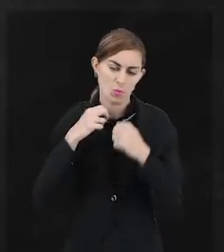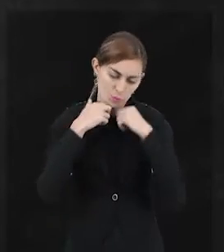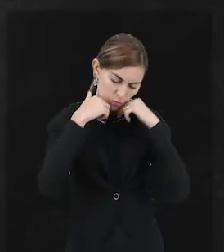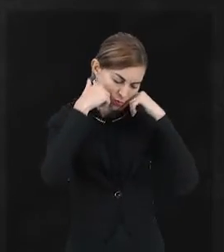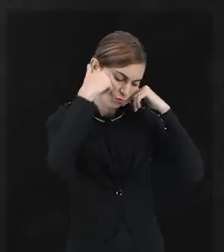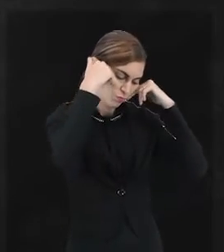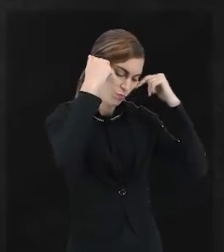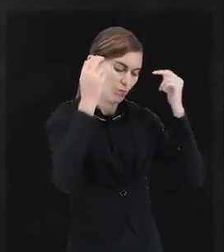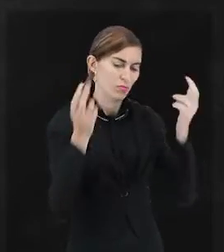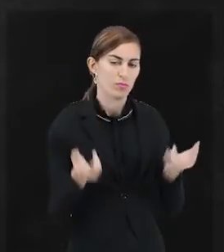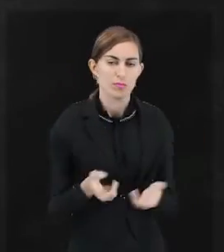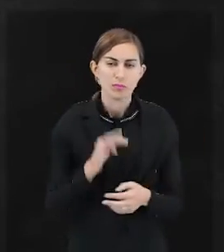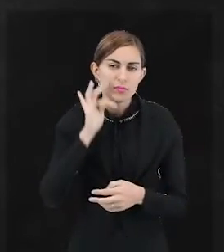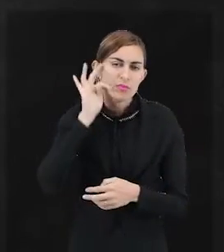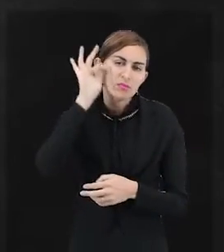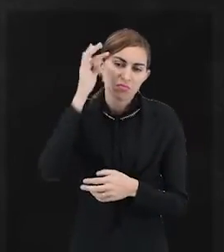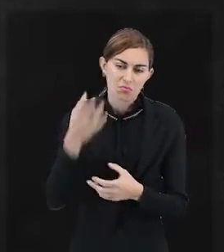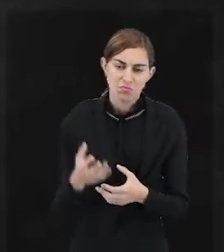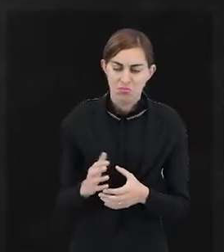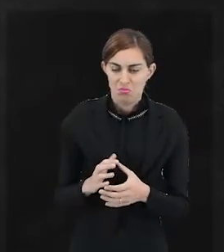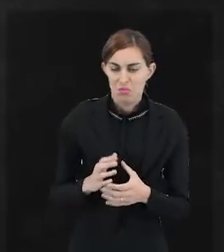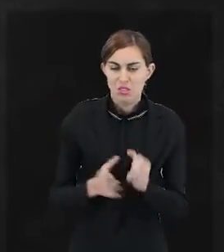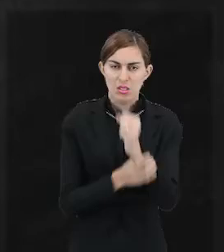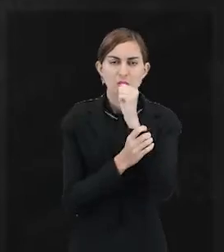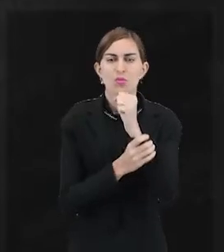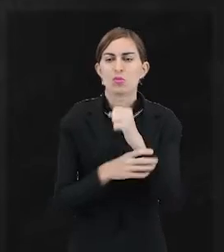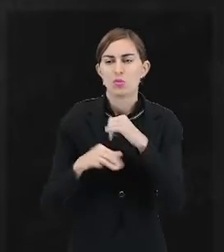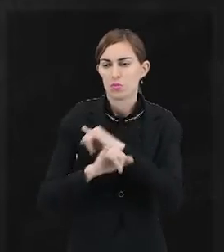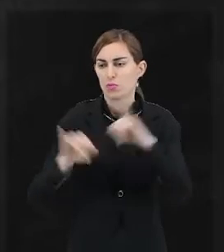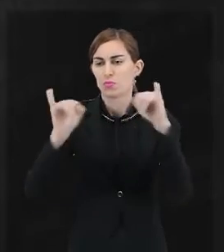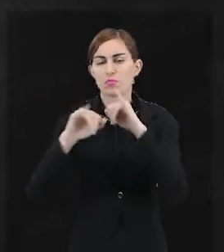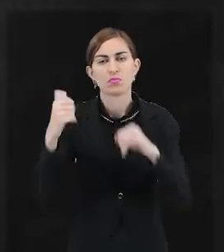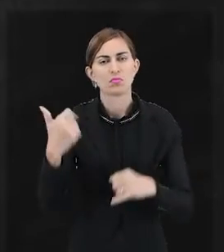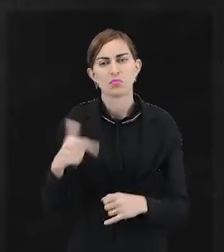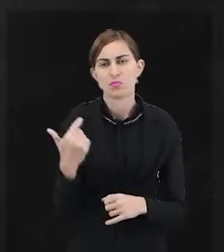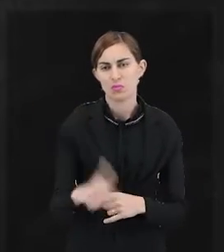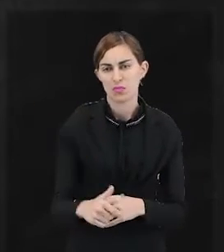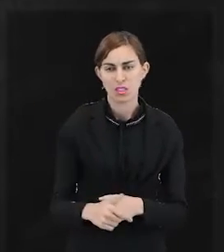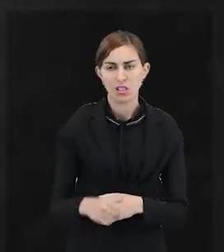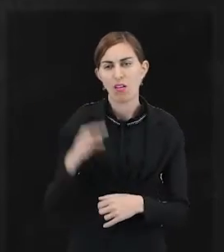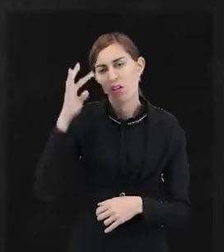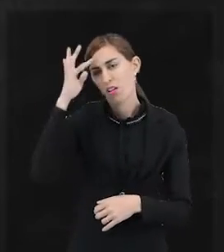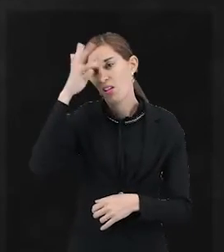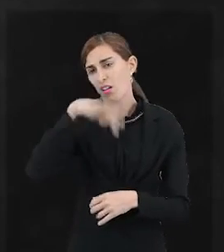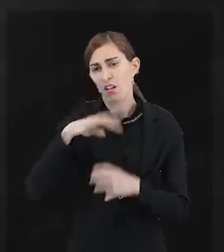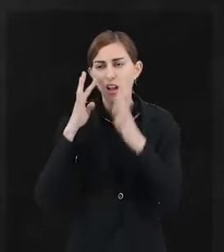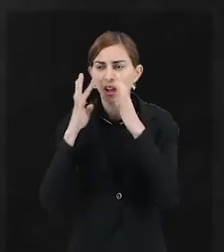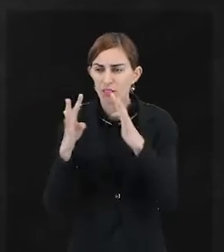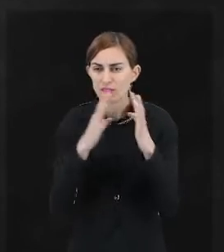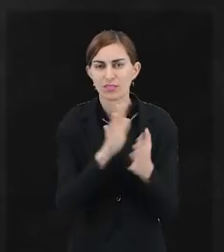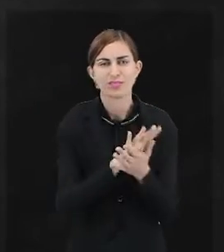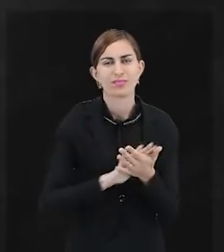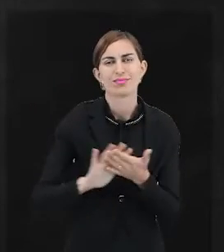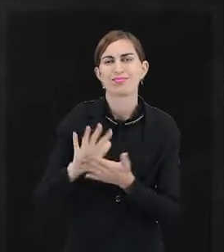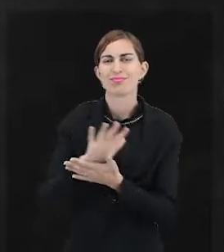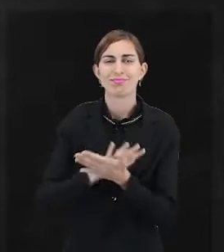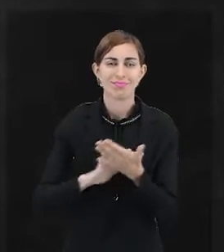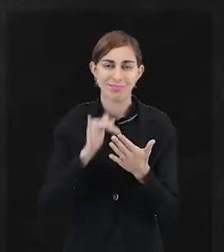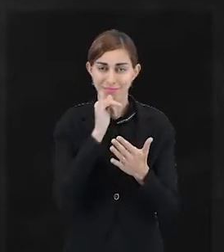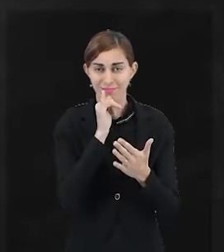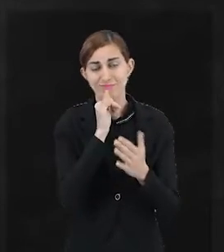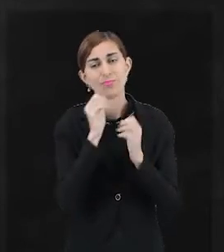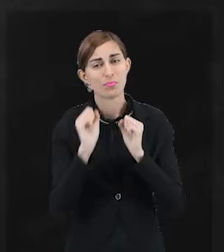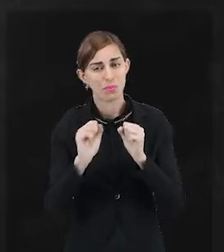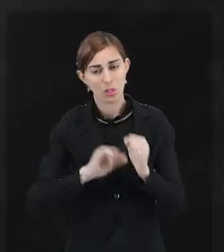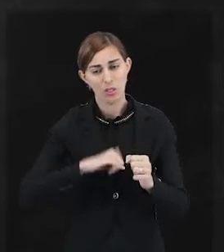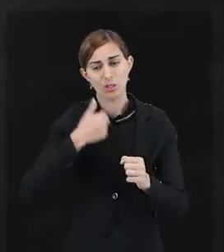timidez exacerbada, a insegurança na informação que está sendo passada, uma dispersão e um imediatismo são exemplos de